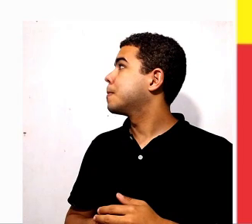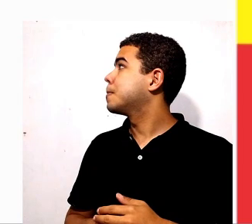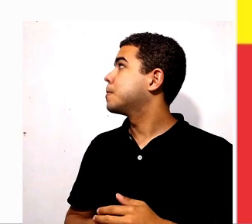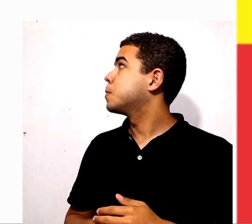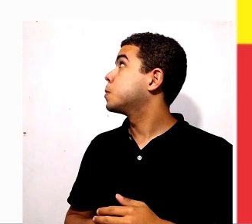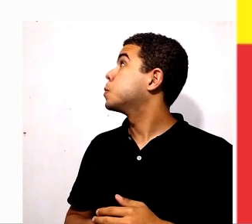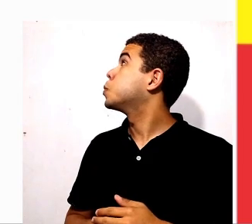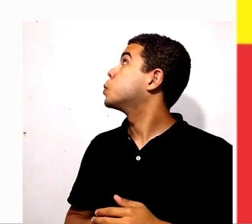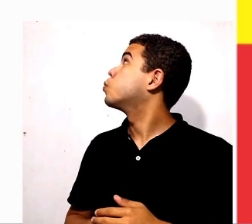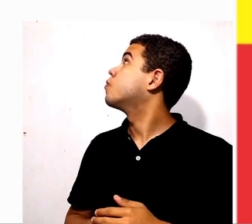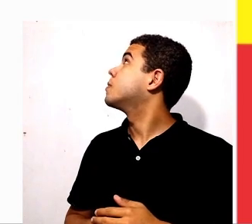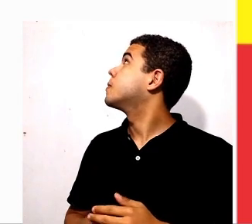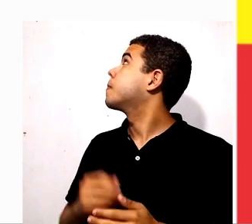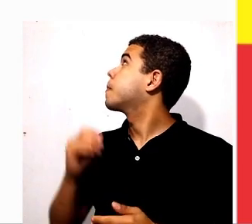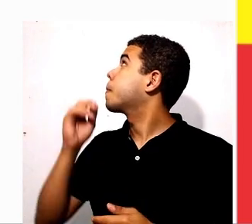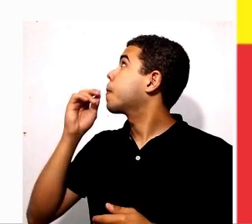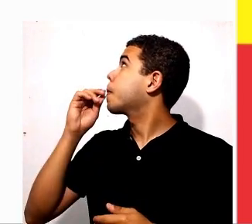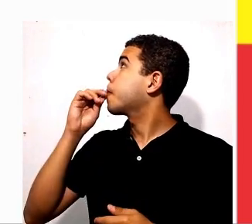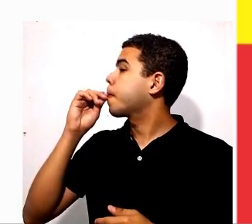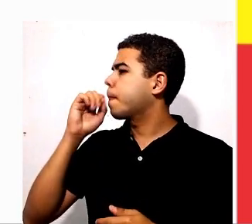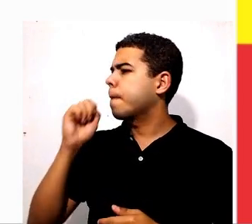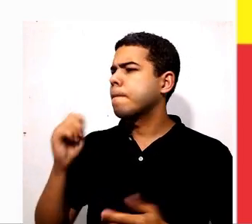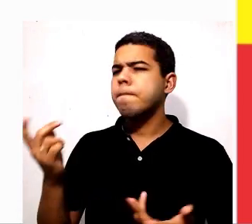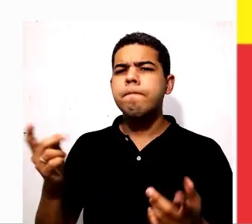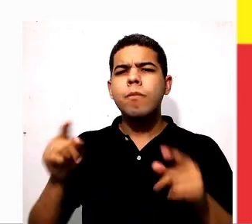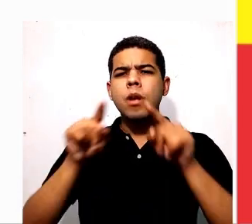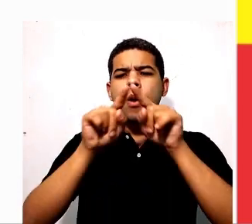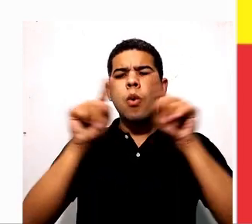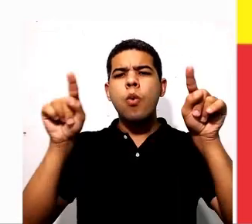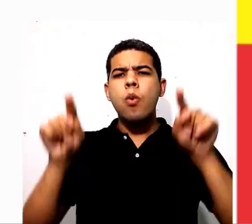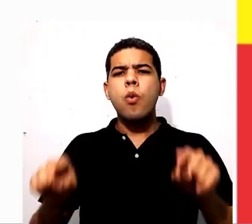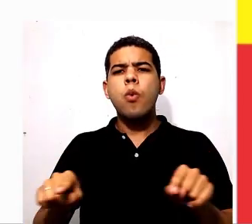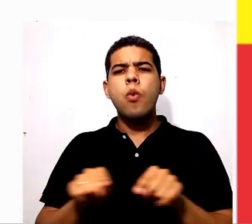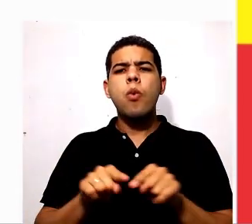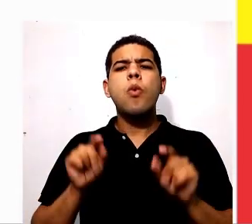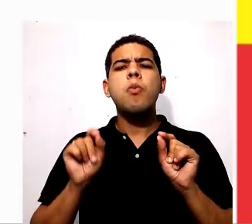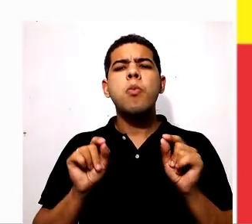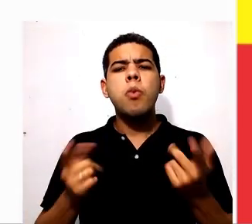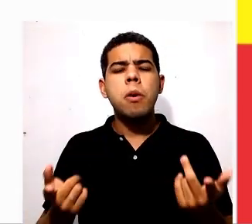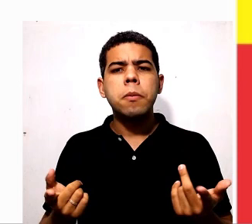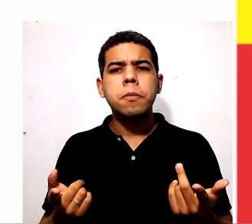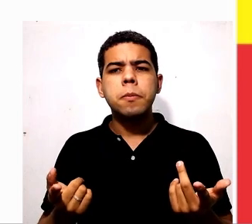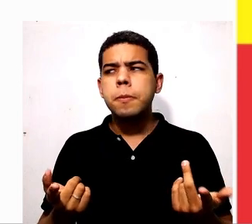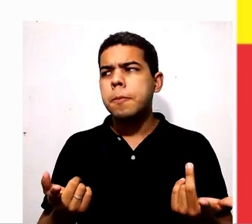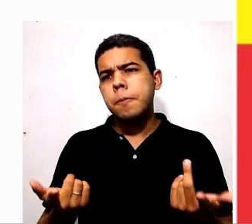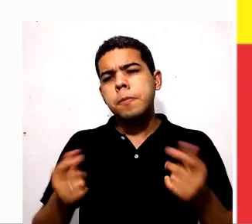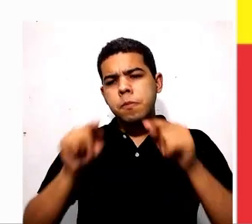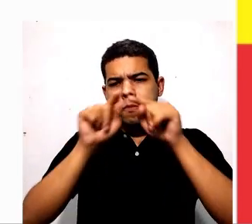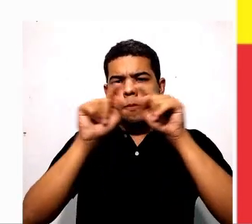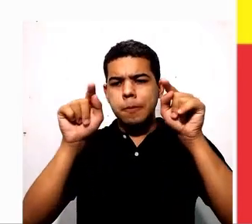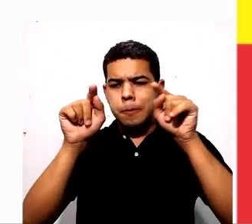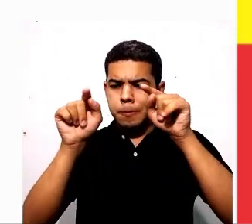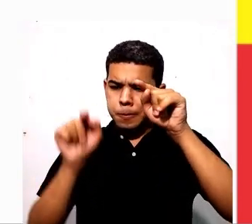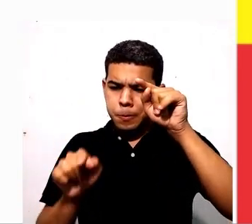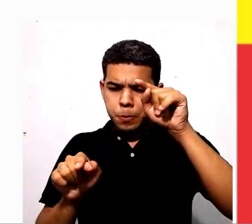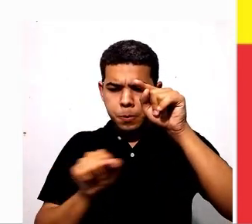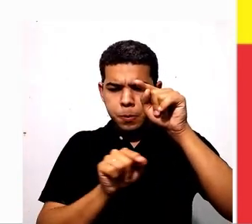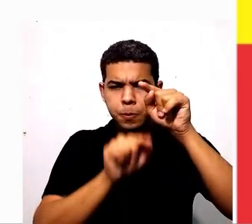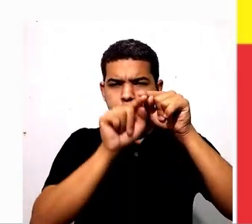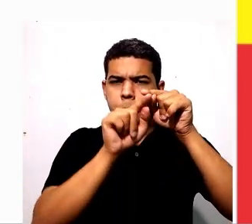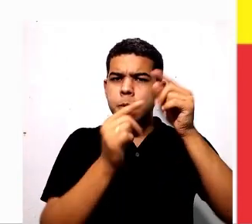figura. Nesse caso, um quadrado. O que é um quadrado? Você vai dizer um quadrado que tem os lados